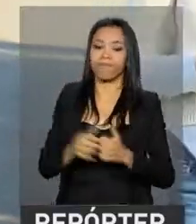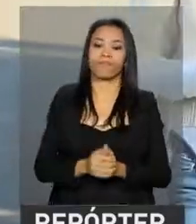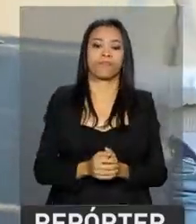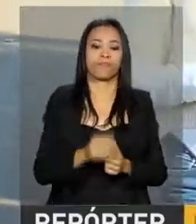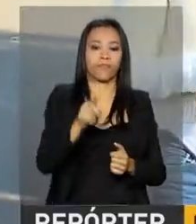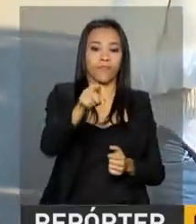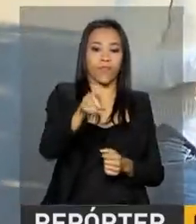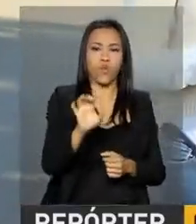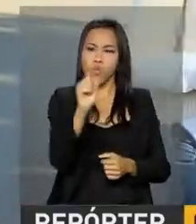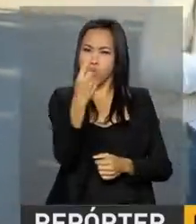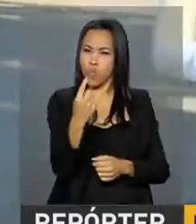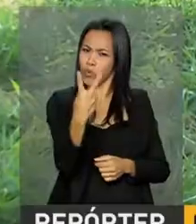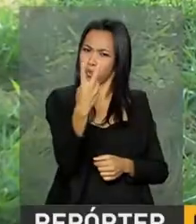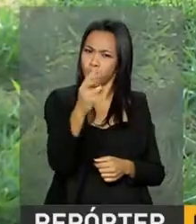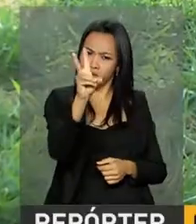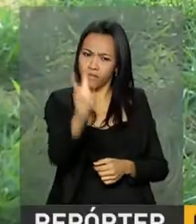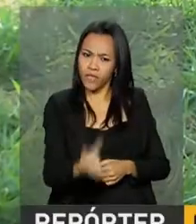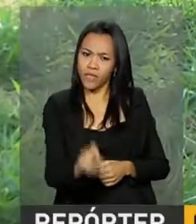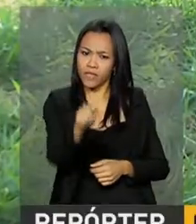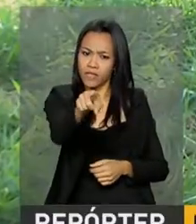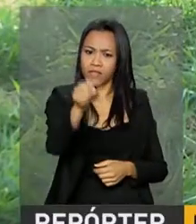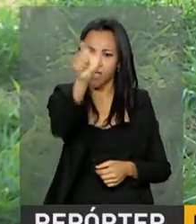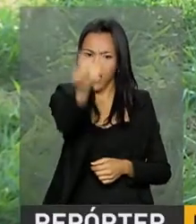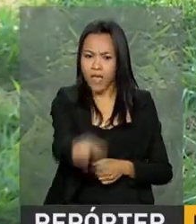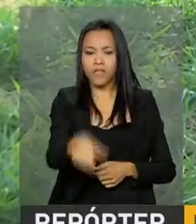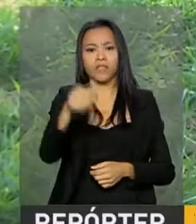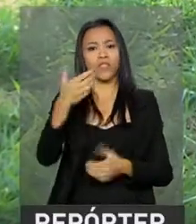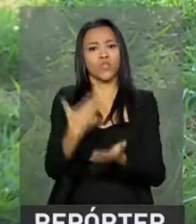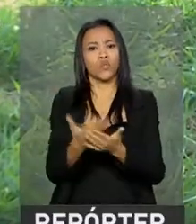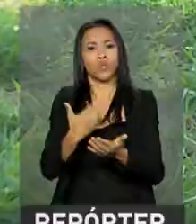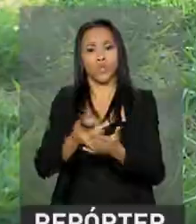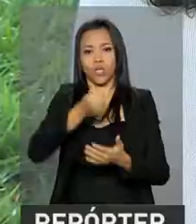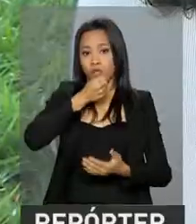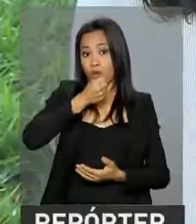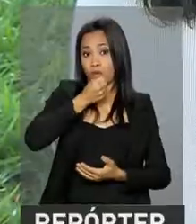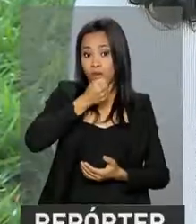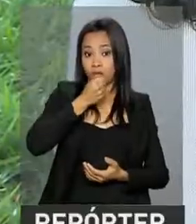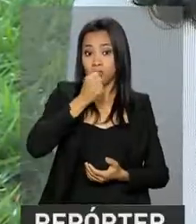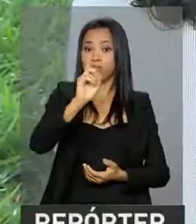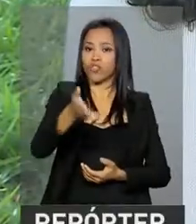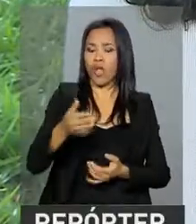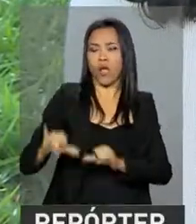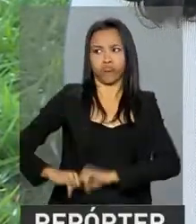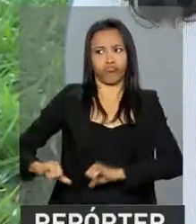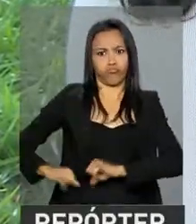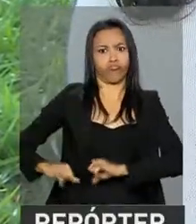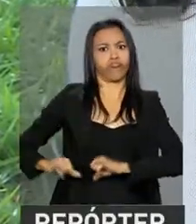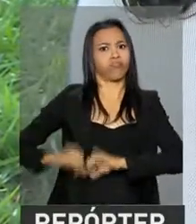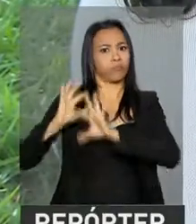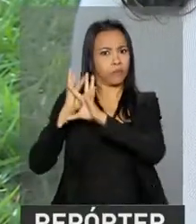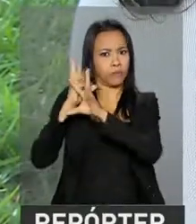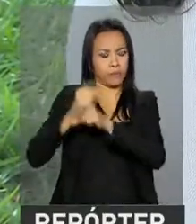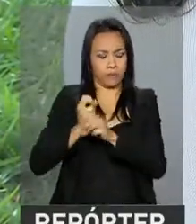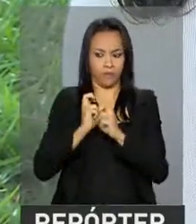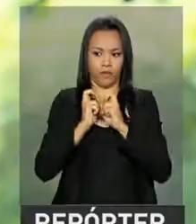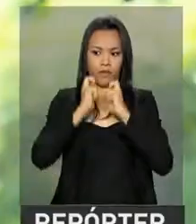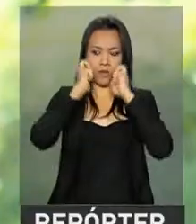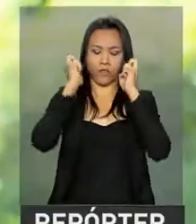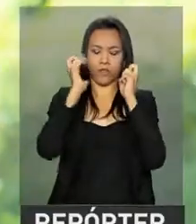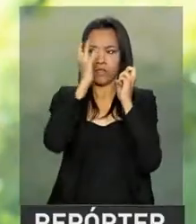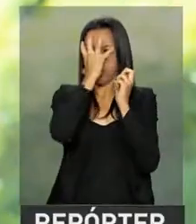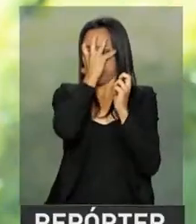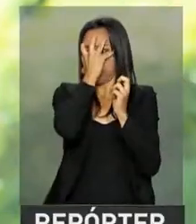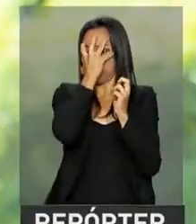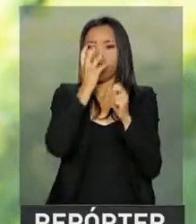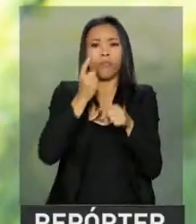Não foi uma nem duas vezes. A estudante de jornalismo Victoria Corbeu já passou por várias situações constrangedoras